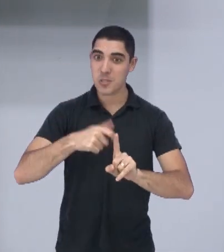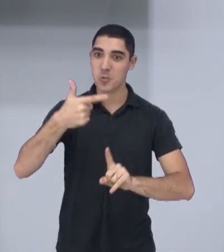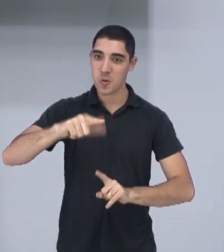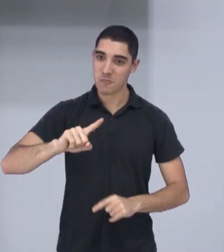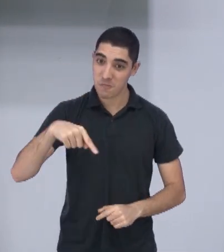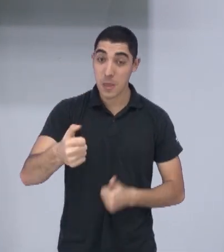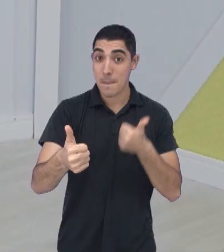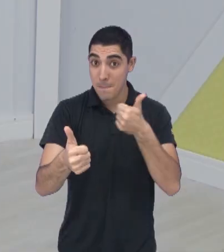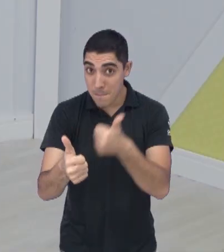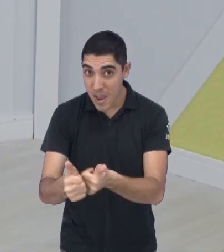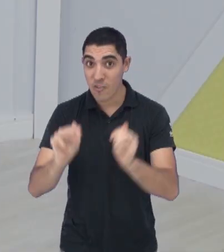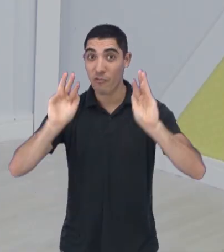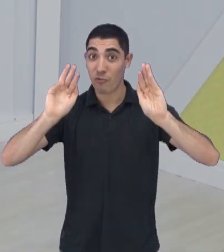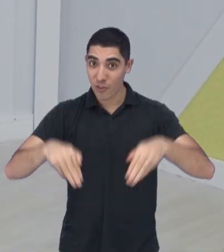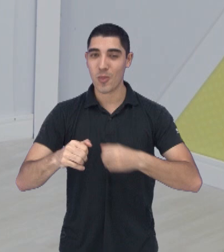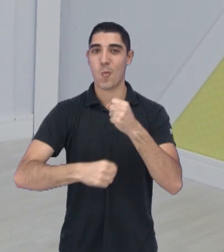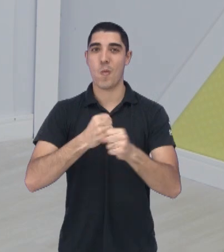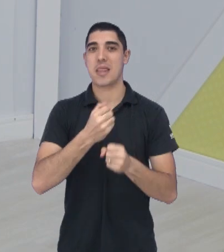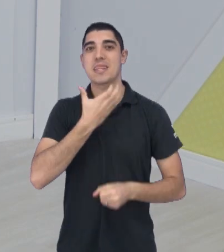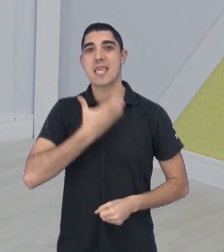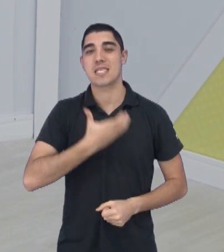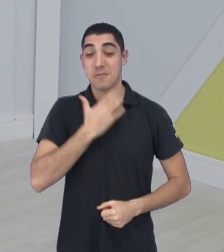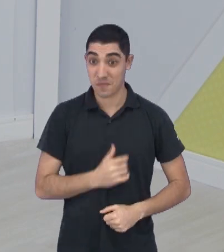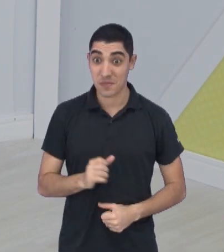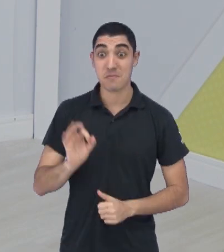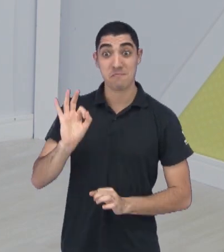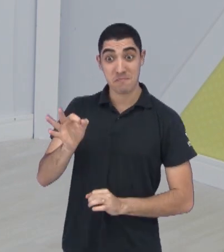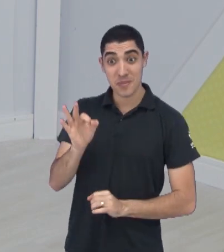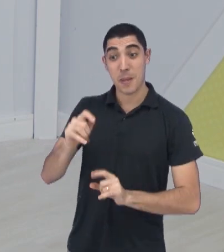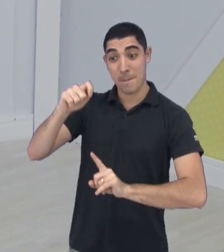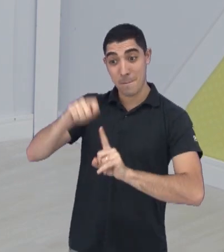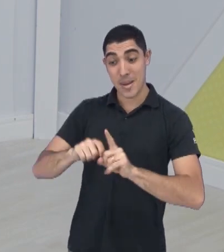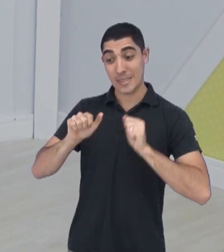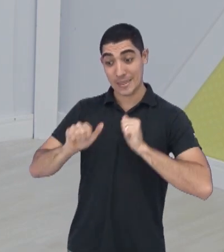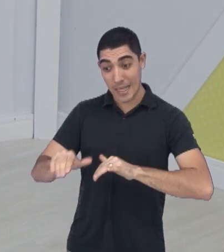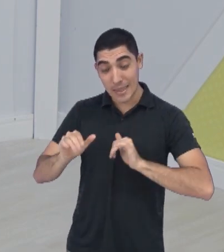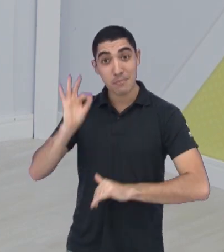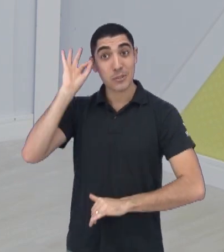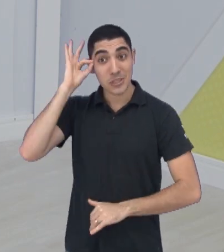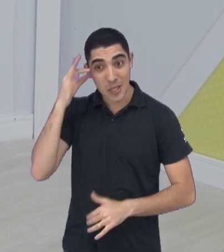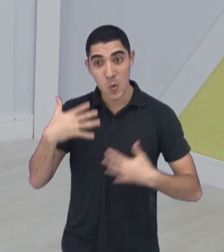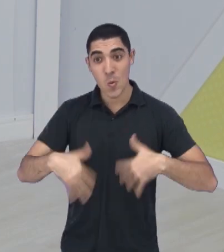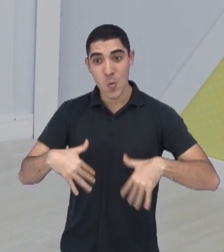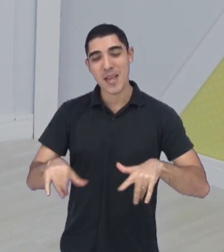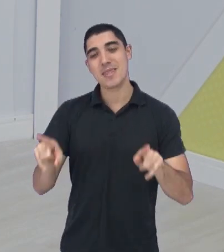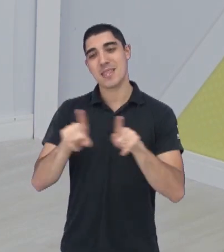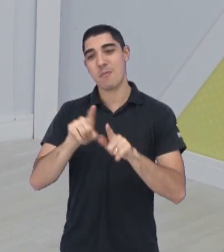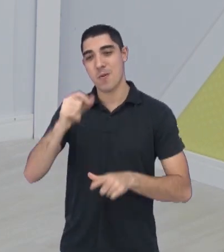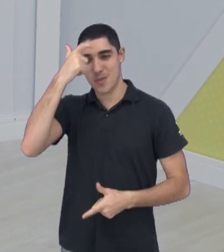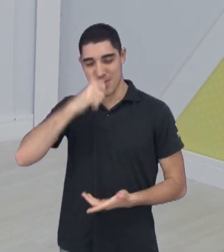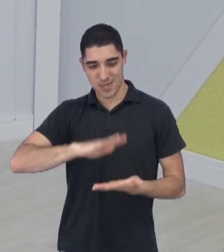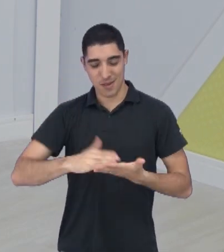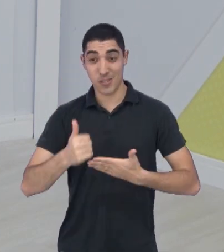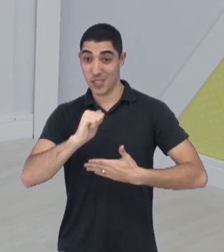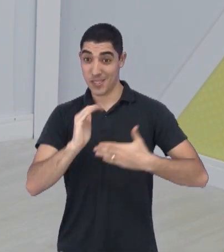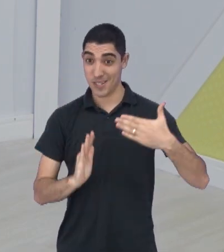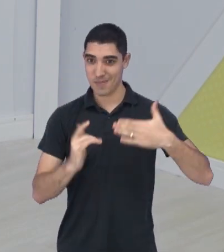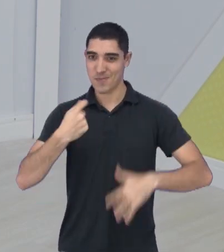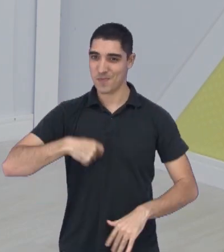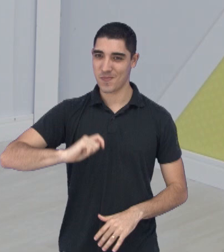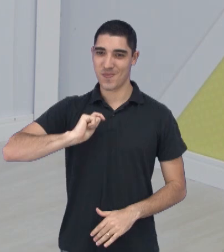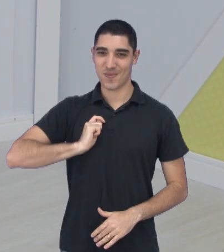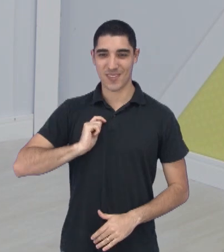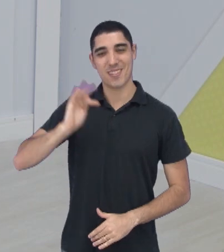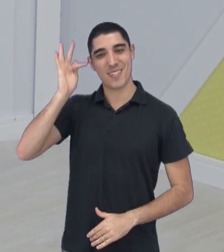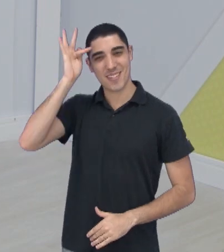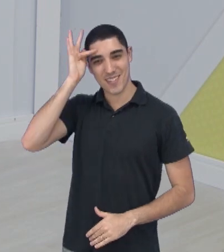caminhando para o fim do ano. Pois é, chegamos ao mês de setembro, hein? Que coisa! E olha só, aqui com a gente também o nosso intérprete de Libras,